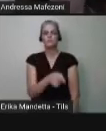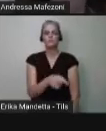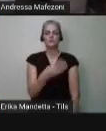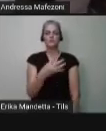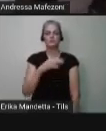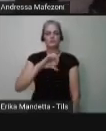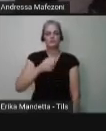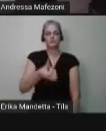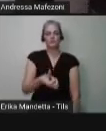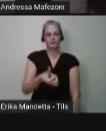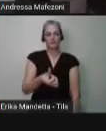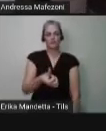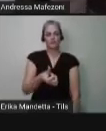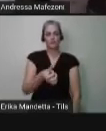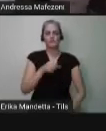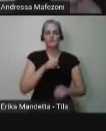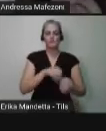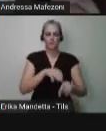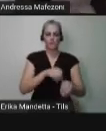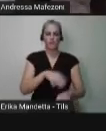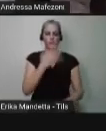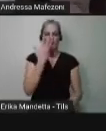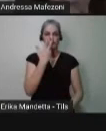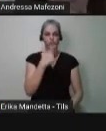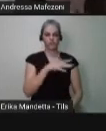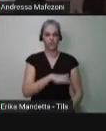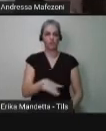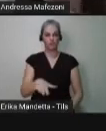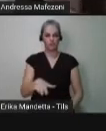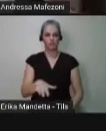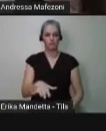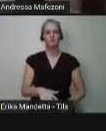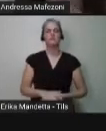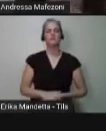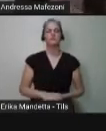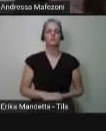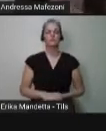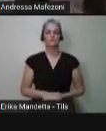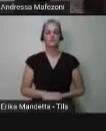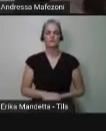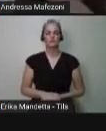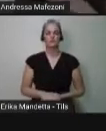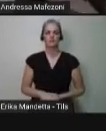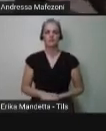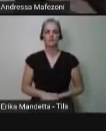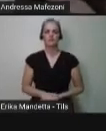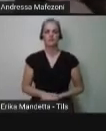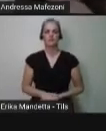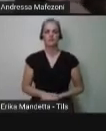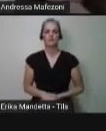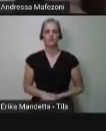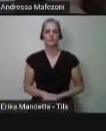1.496 na educação infantil. Pode passar, por favor, Fernanda.